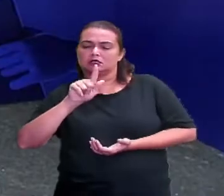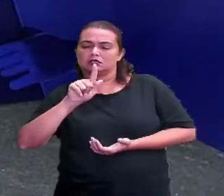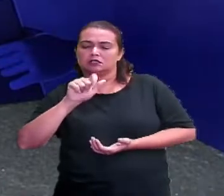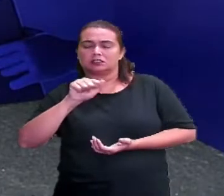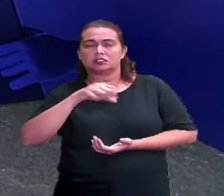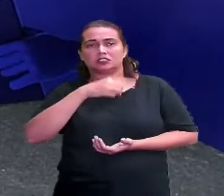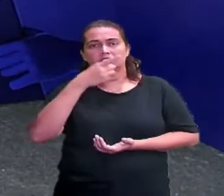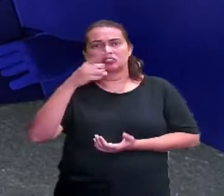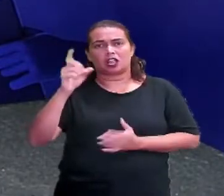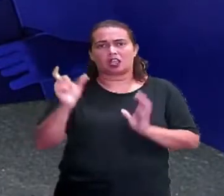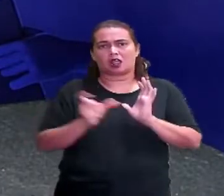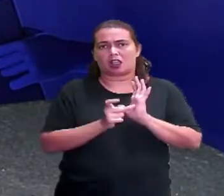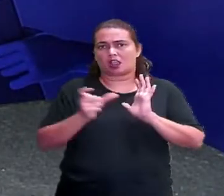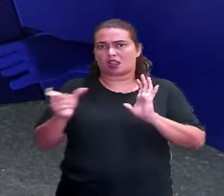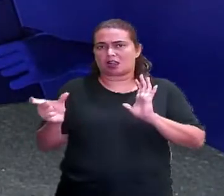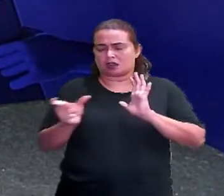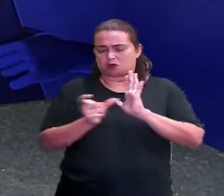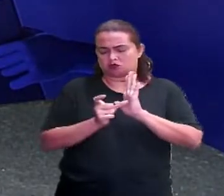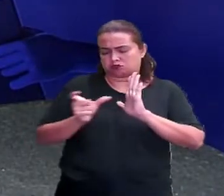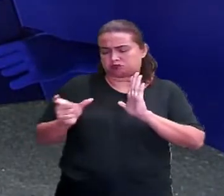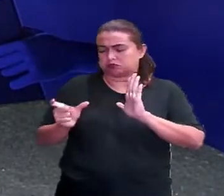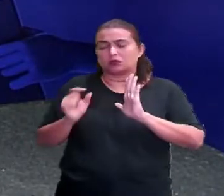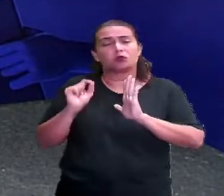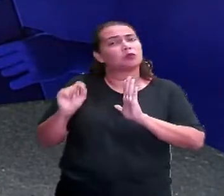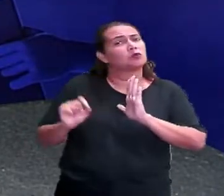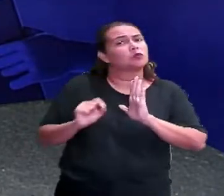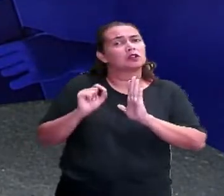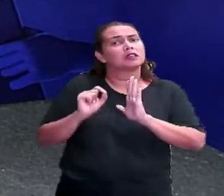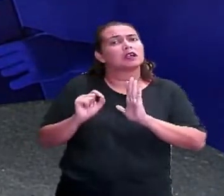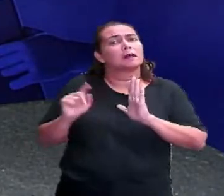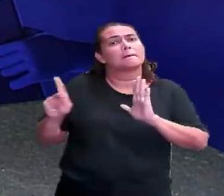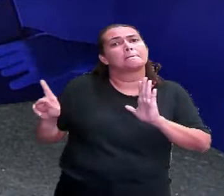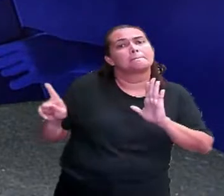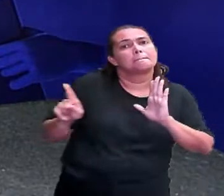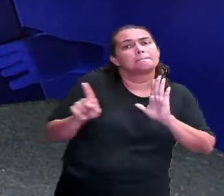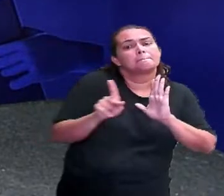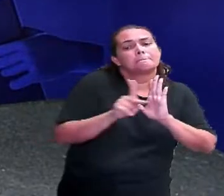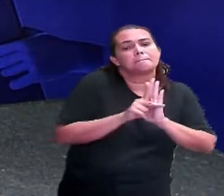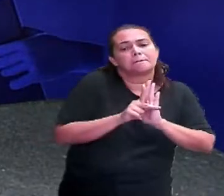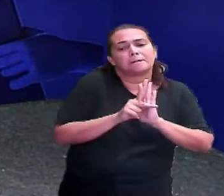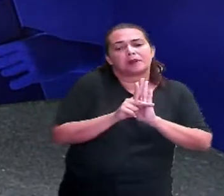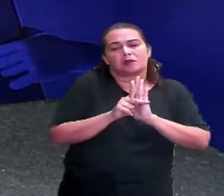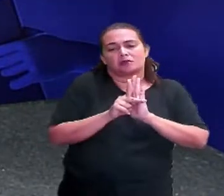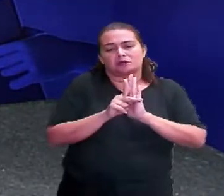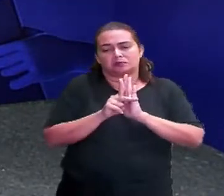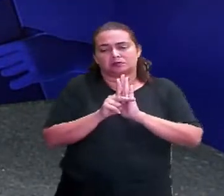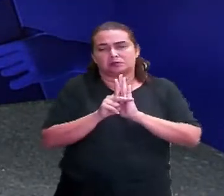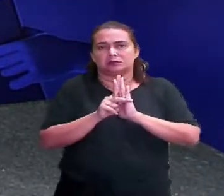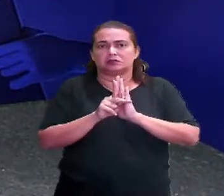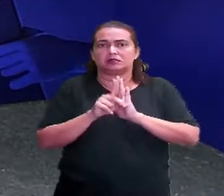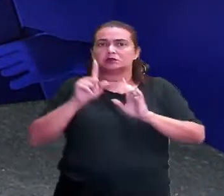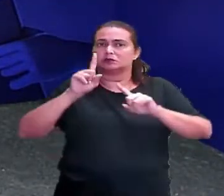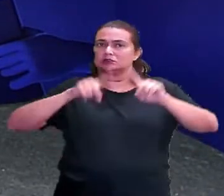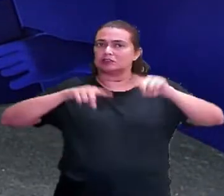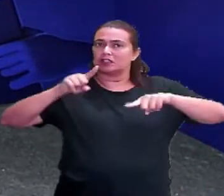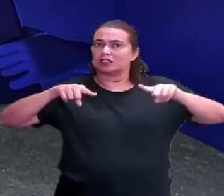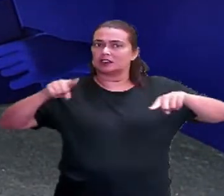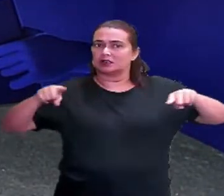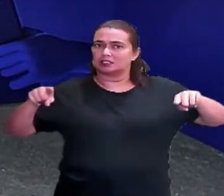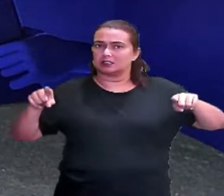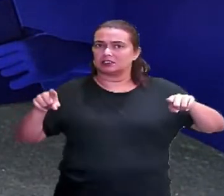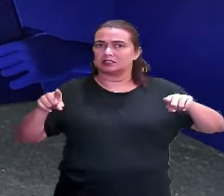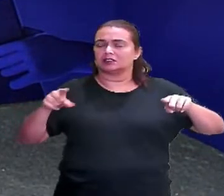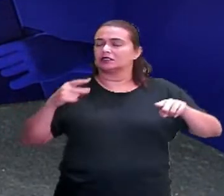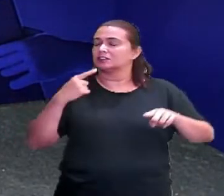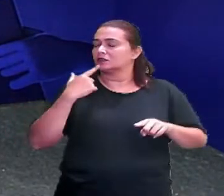um termo muito próprio, muito característico dos estudos das variantes, de uma língua,